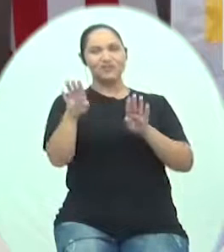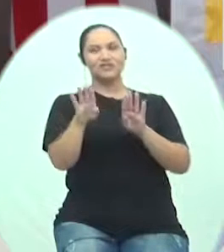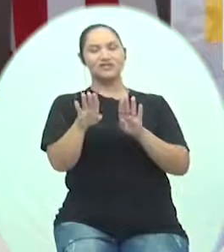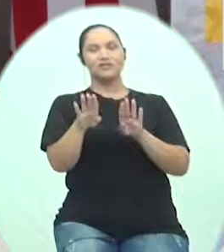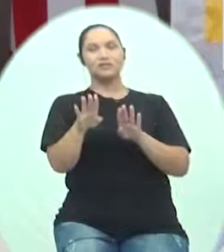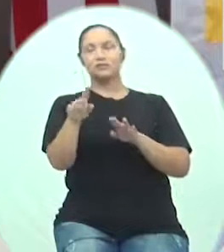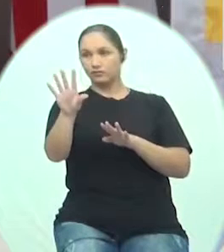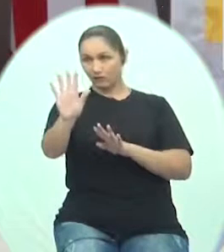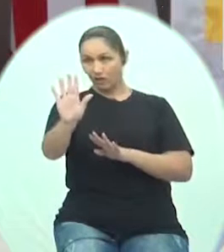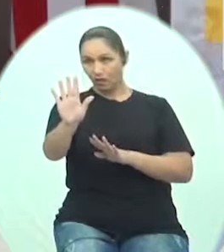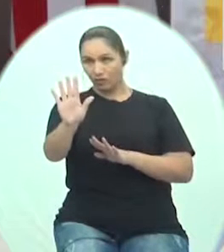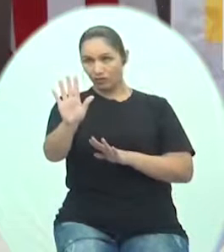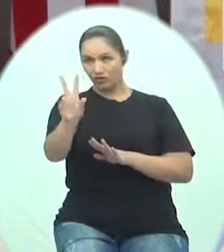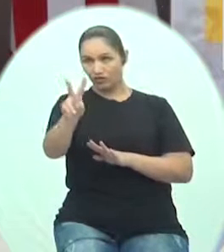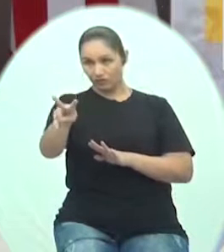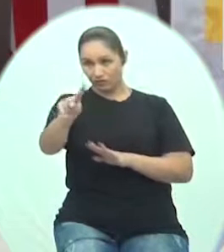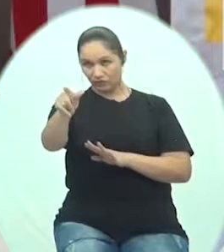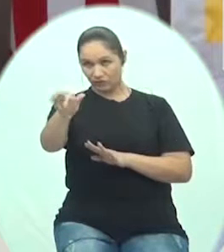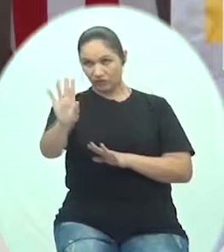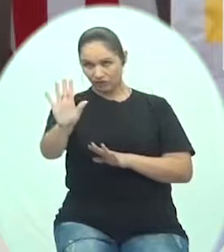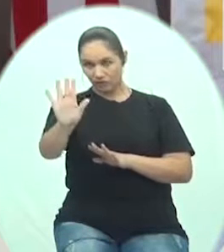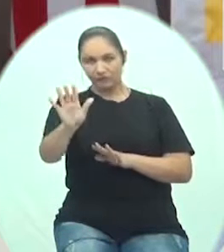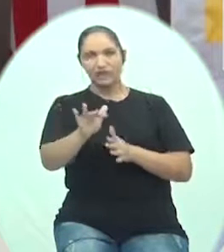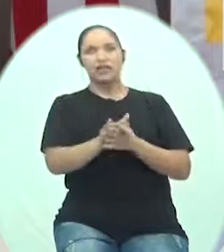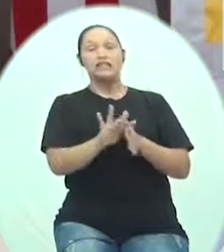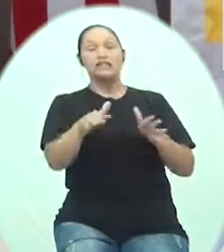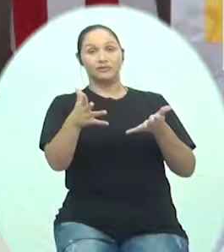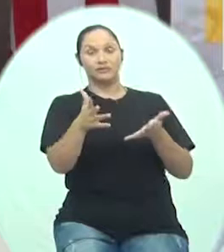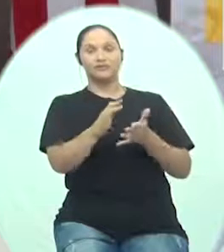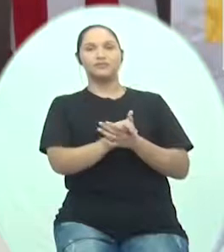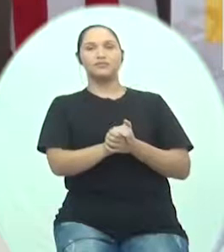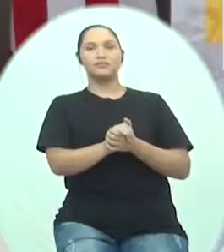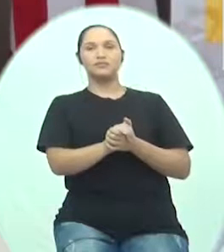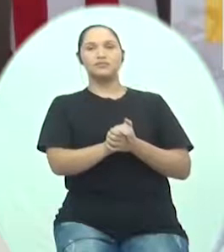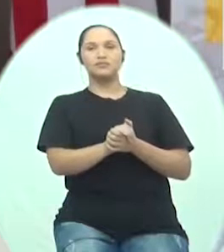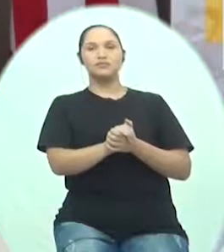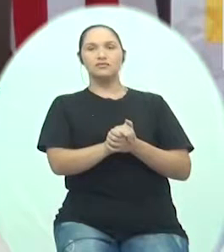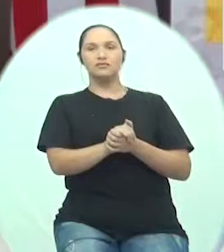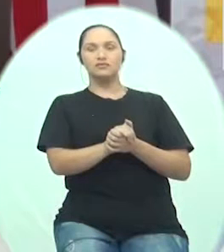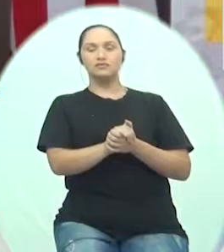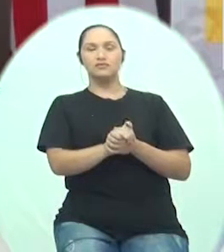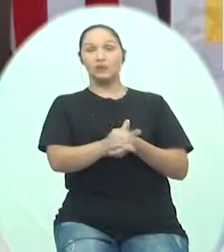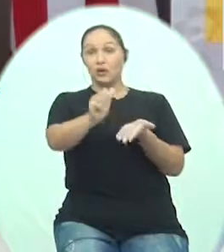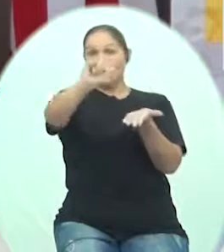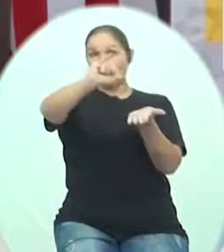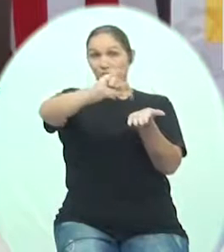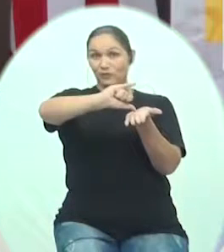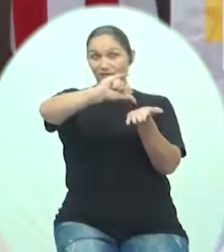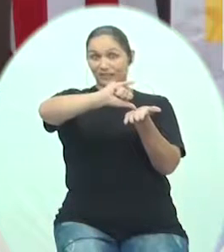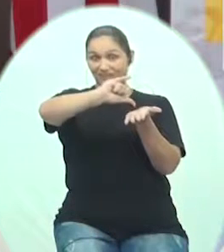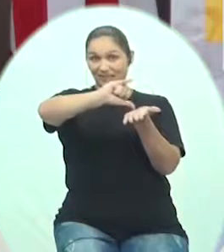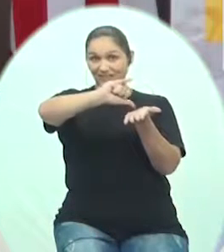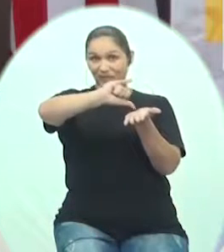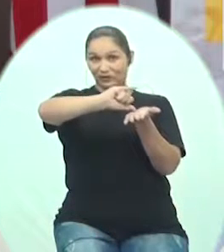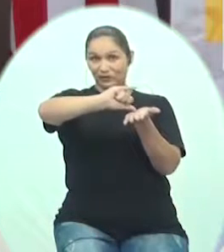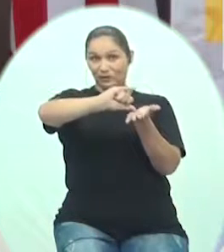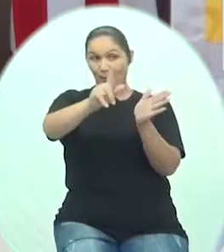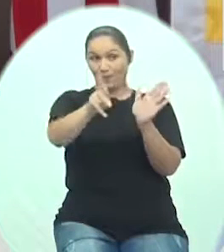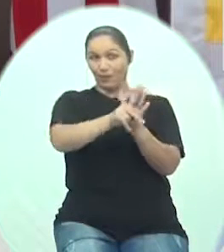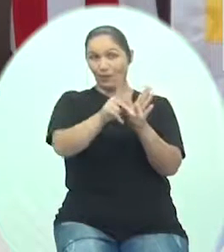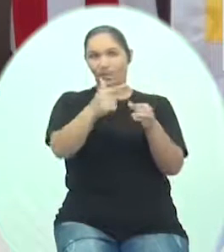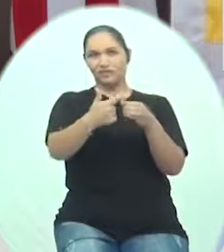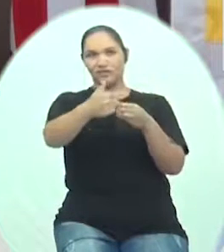S uma parte para vossa exelência vador fazer um remendo aqui o centro da cidade João Pessoa a